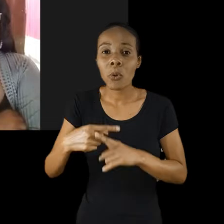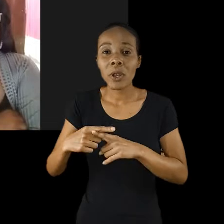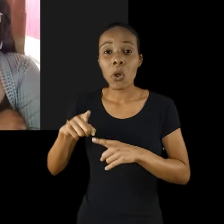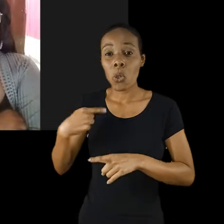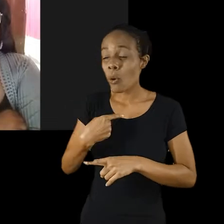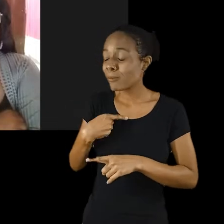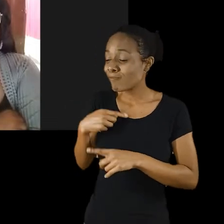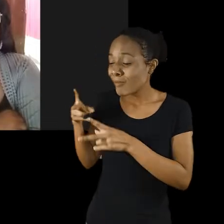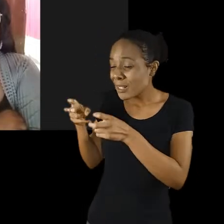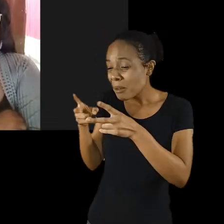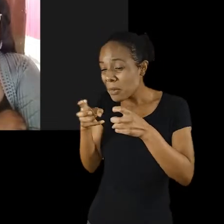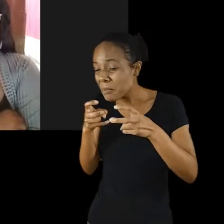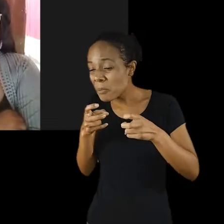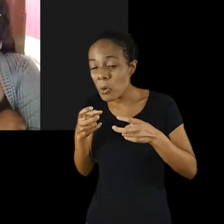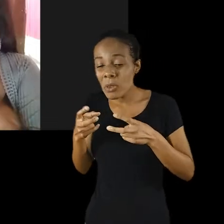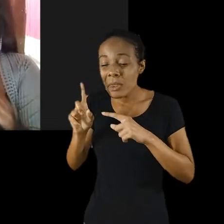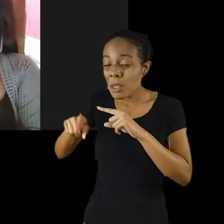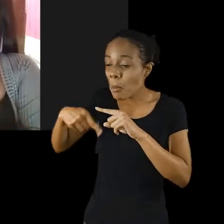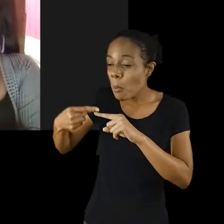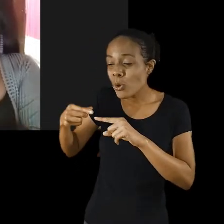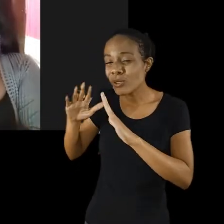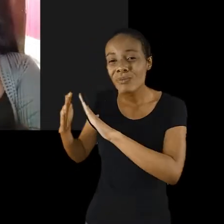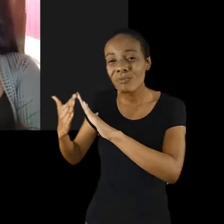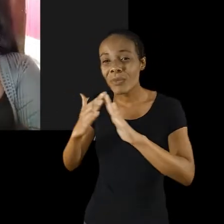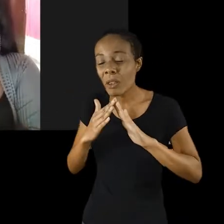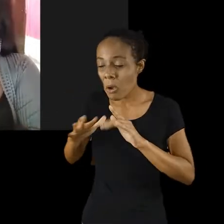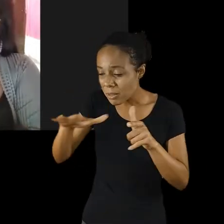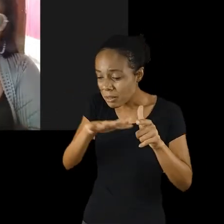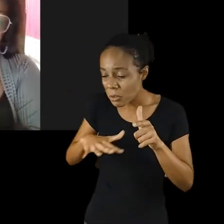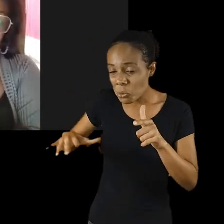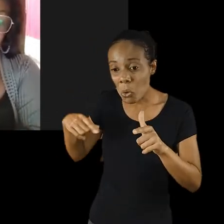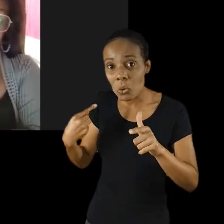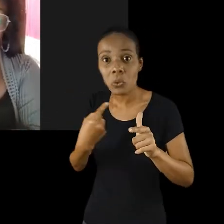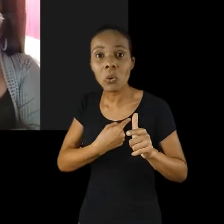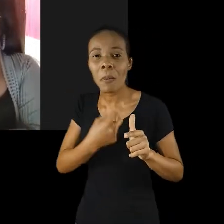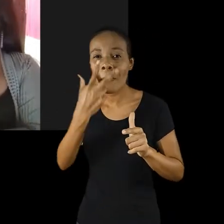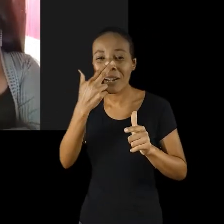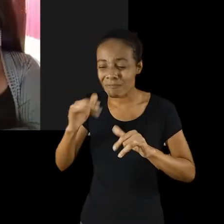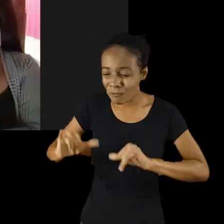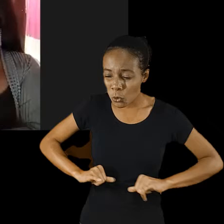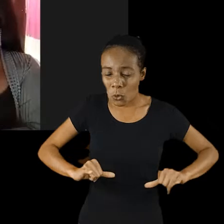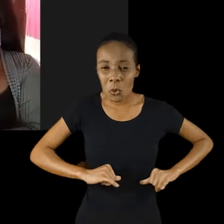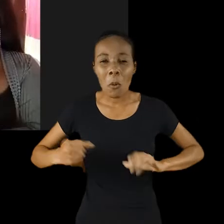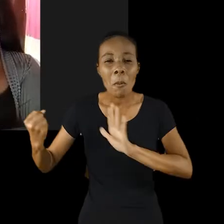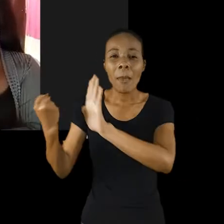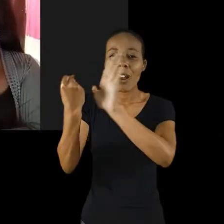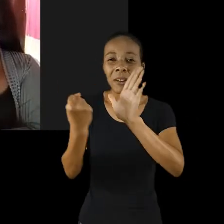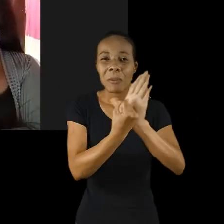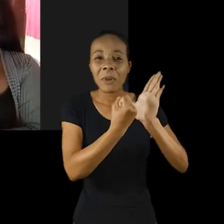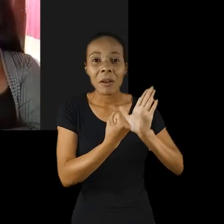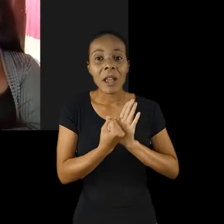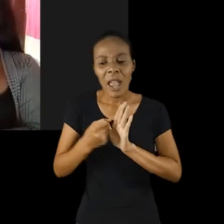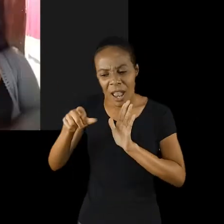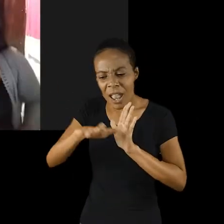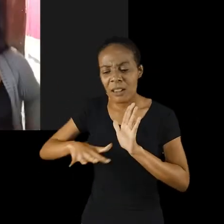sabe? O quanto que ele é ferido, e o quanto que esse território também é nosso corpo, né? Esse território corpo e esse território matéria,